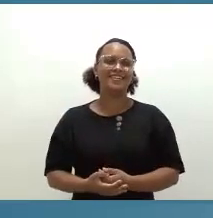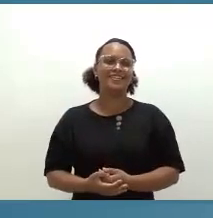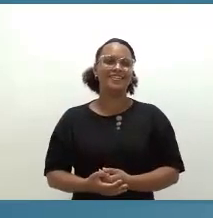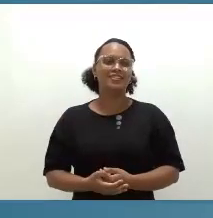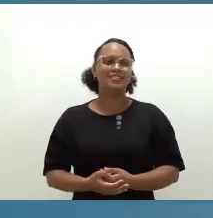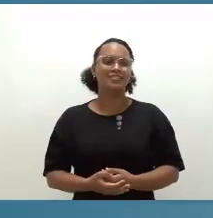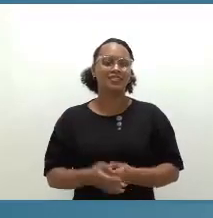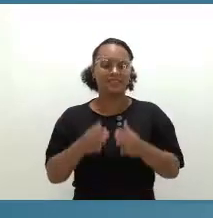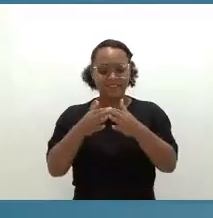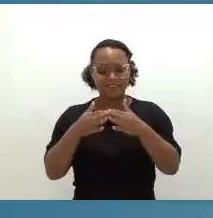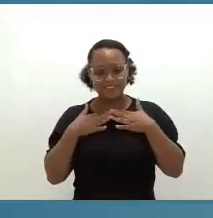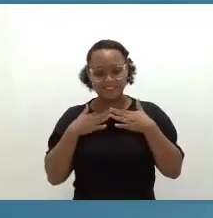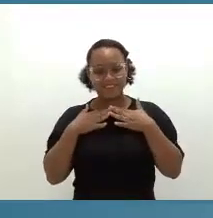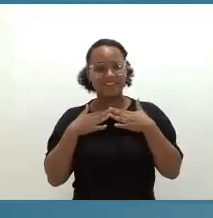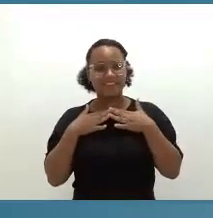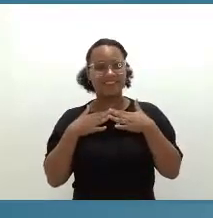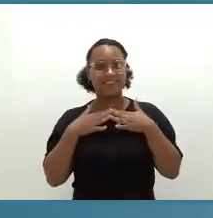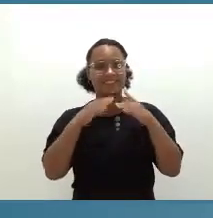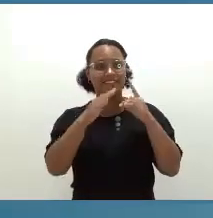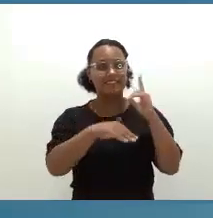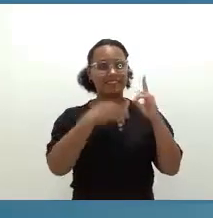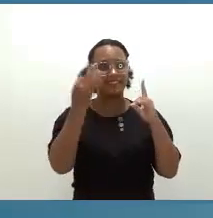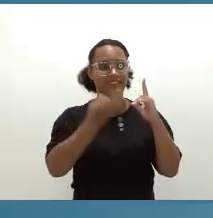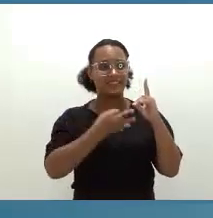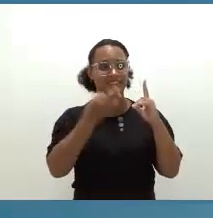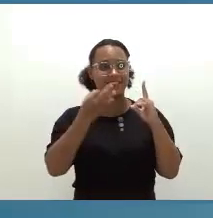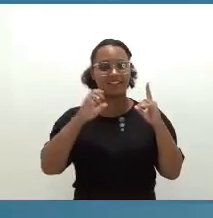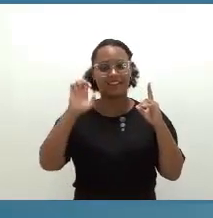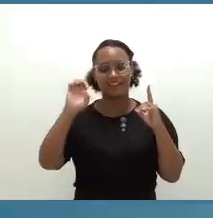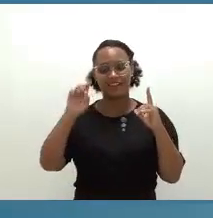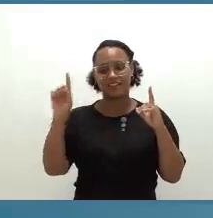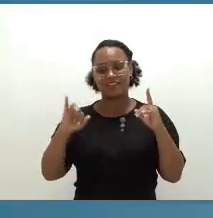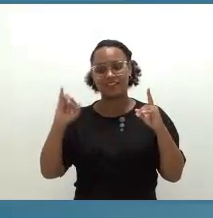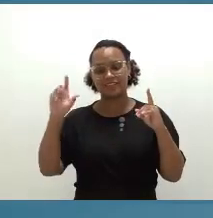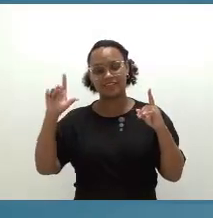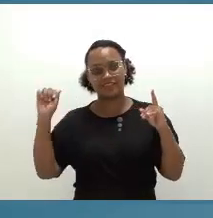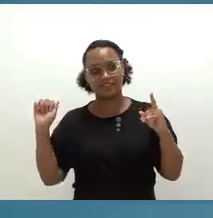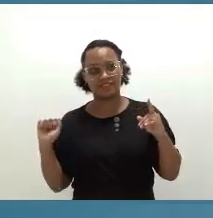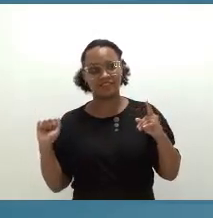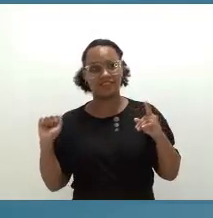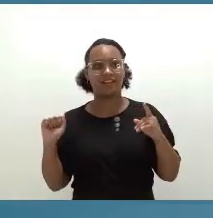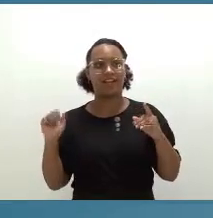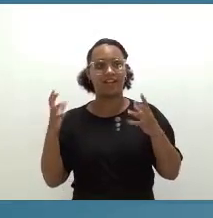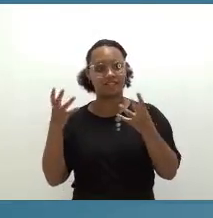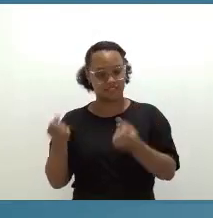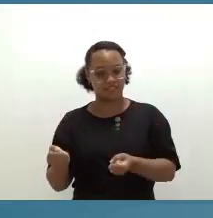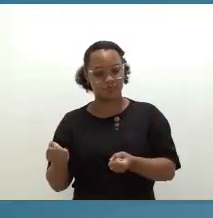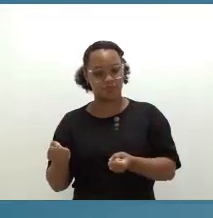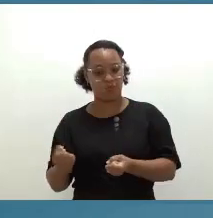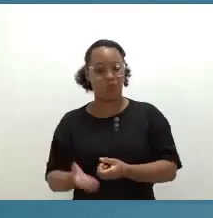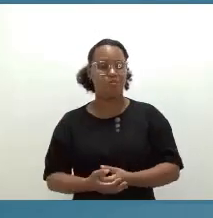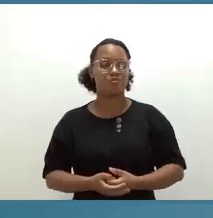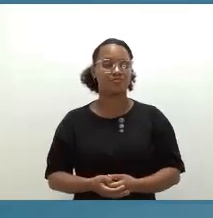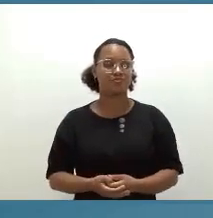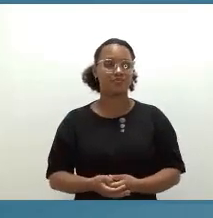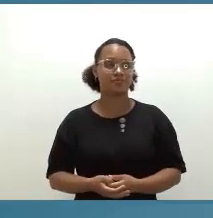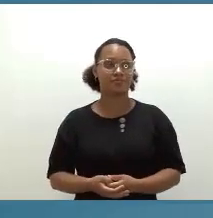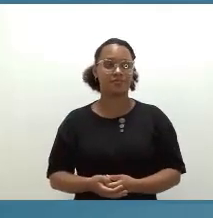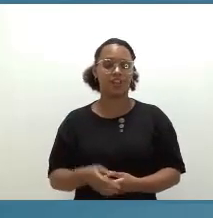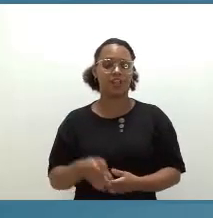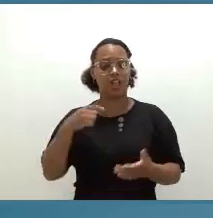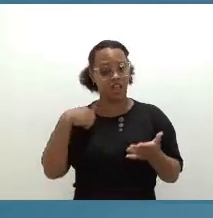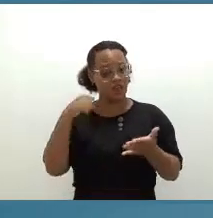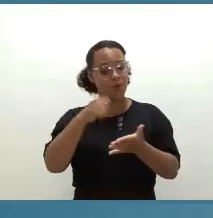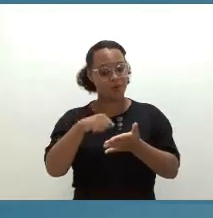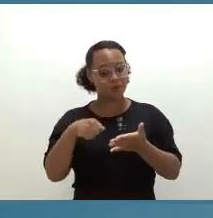Licença, embargadora. Parece que a embargadora Zilda disse que aceitaria. Pois é, eu tenho aqui, ó. Eu anotei aqui,